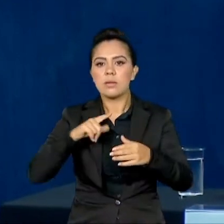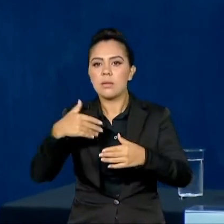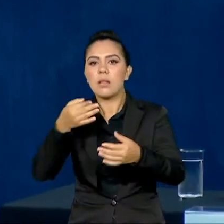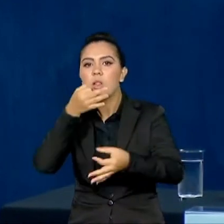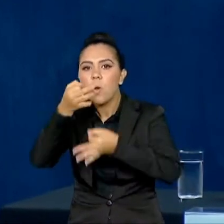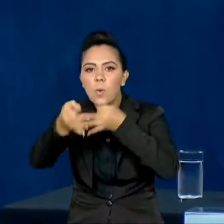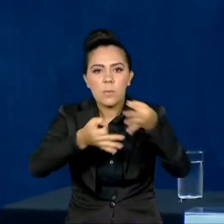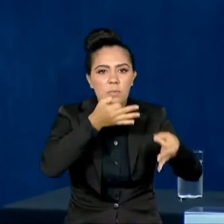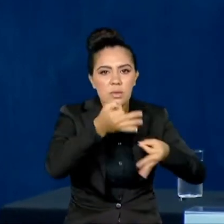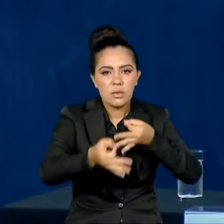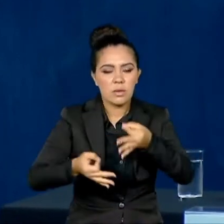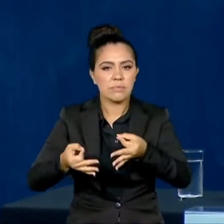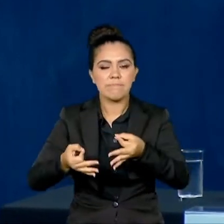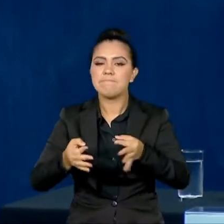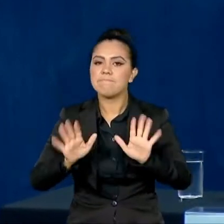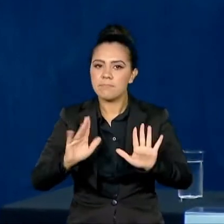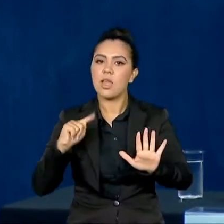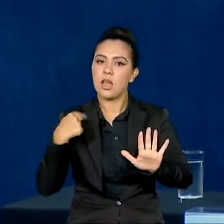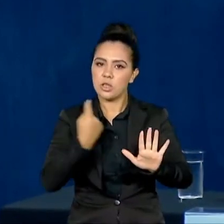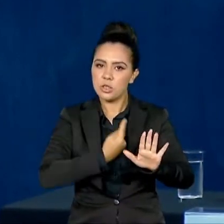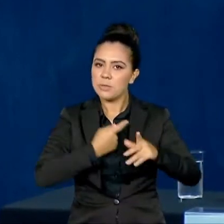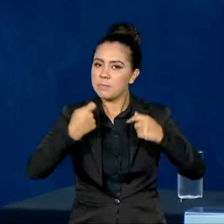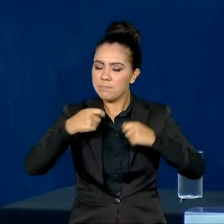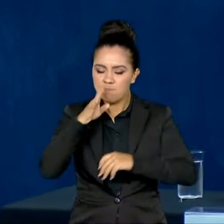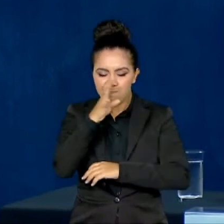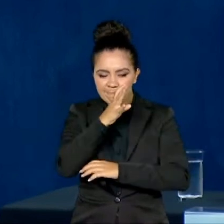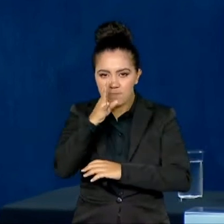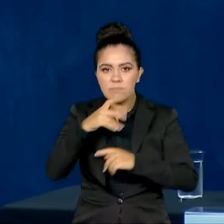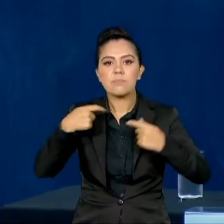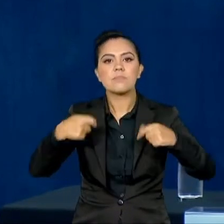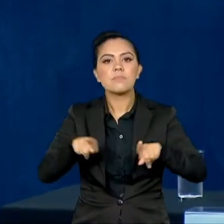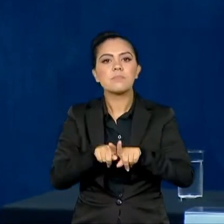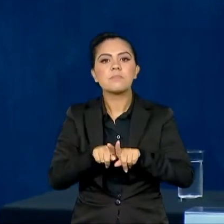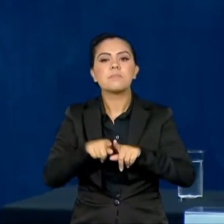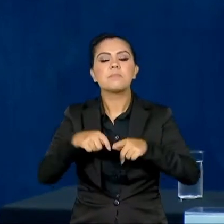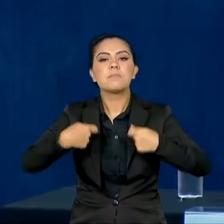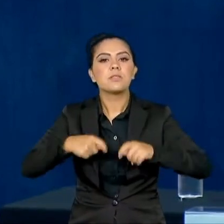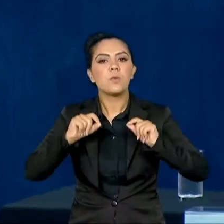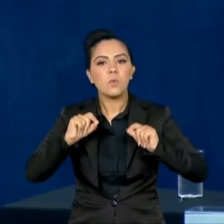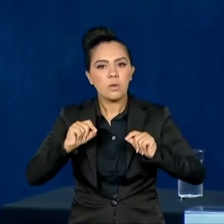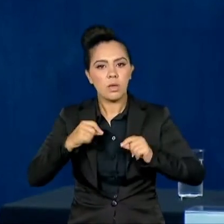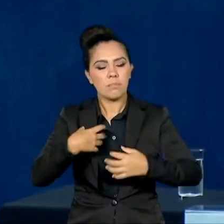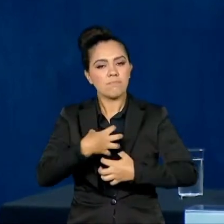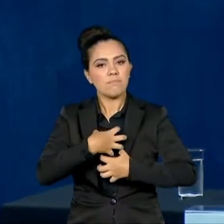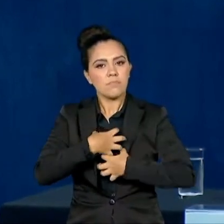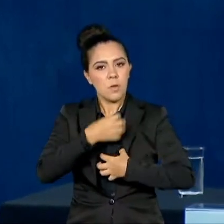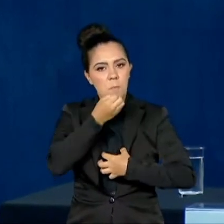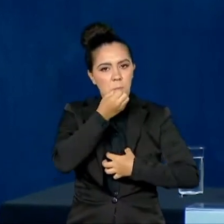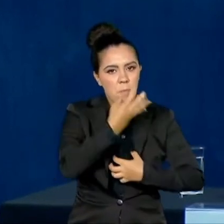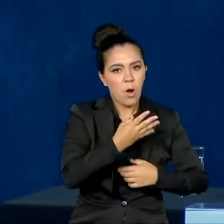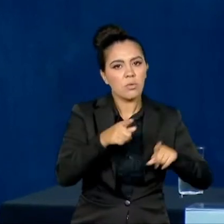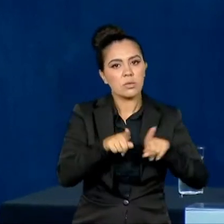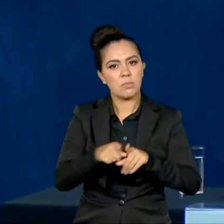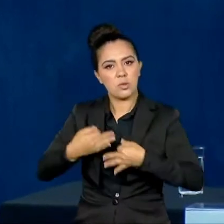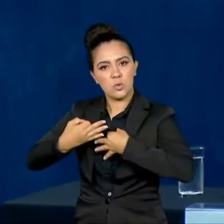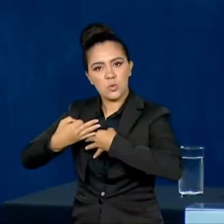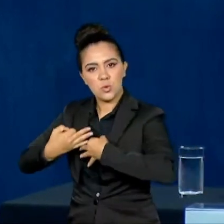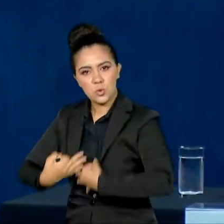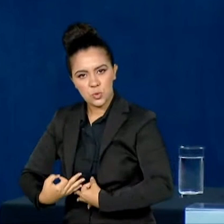opiniões ligeiras. Devemos, sobretudo, ter a audácia de sermos bons e justos e